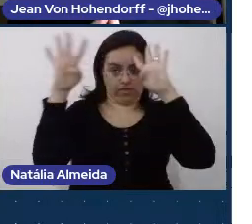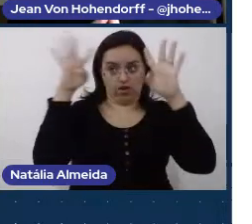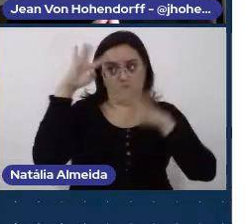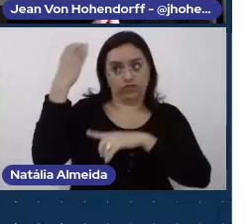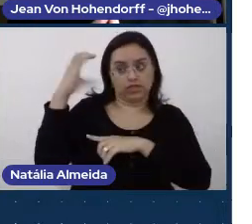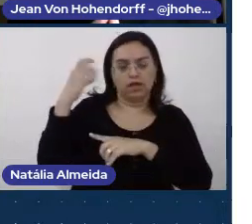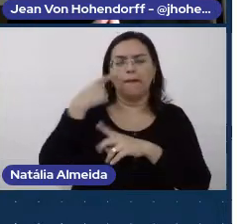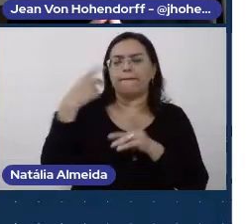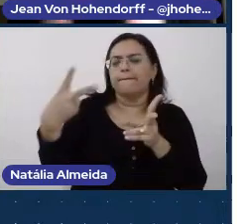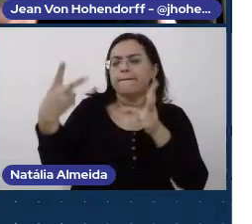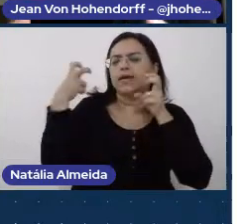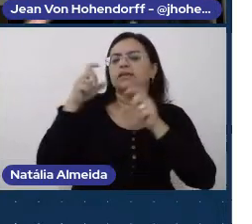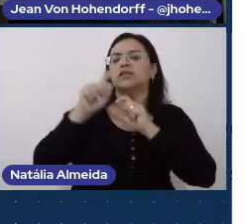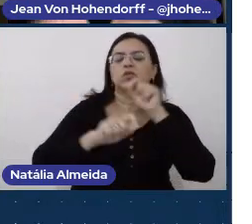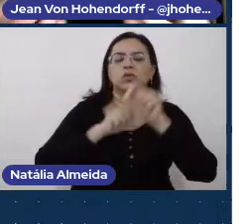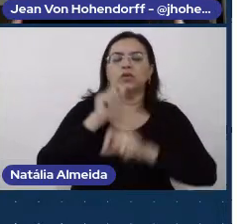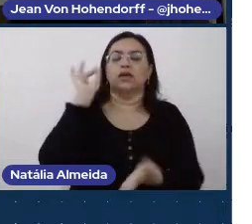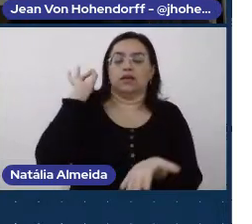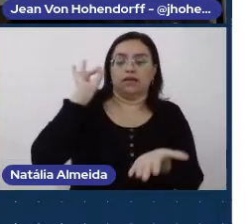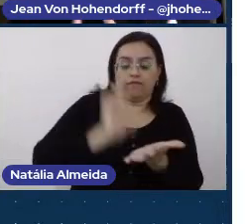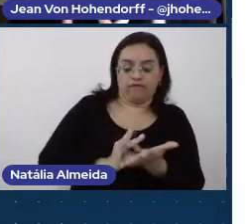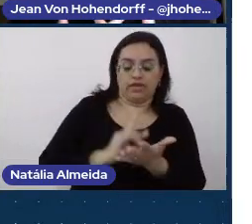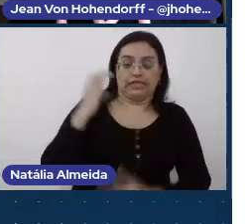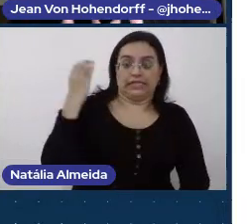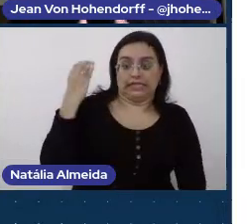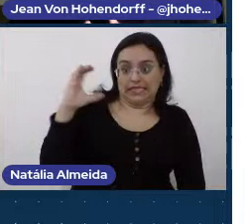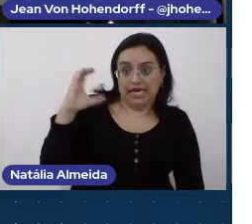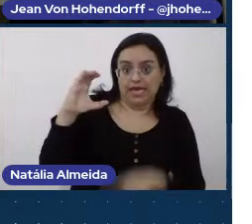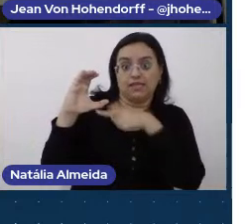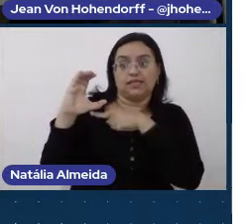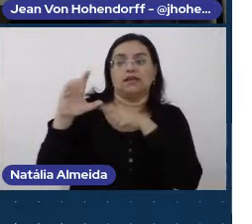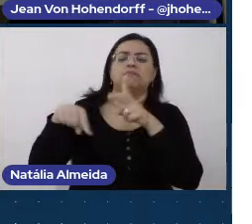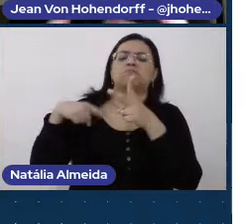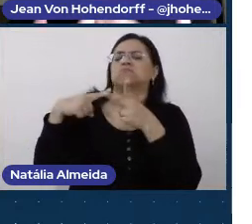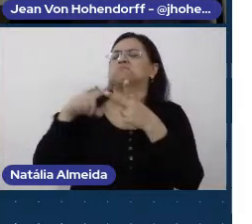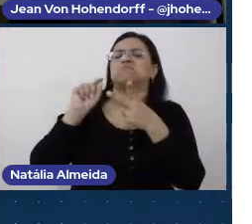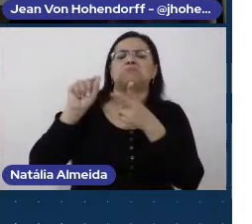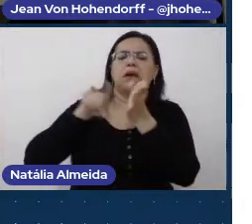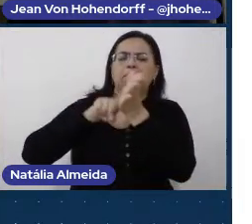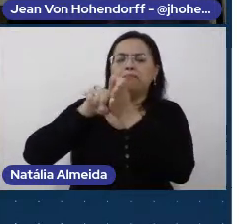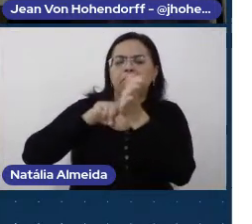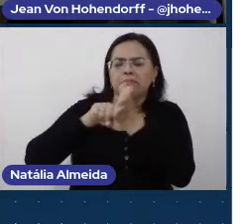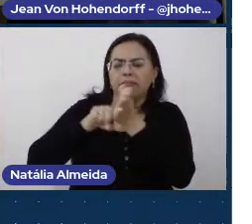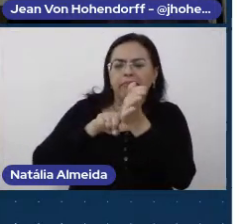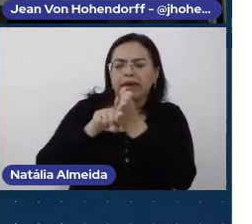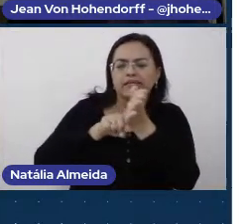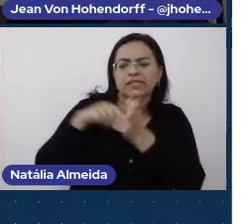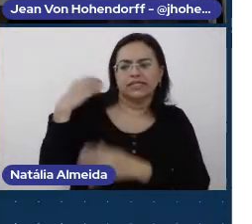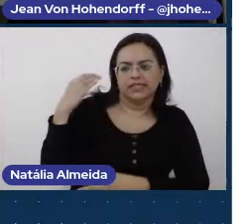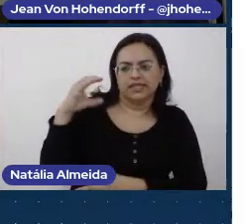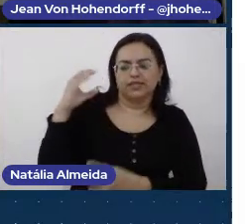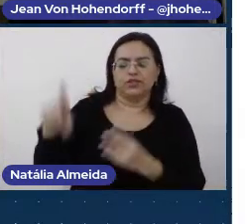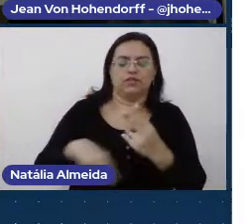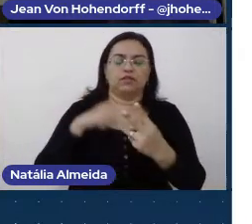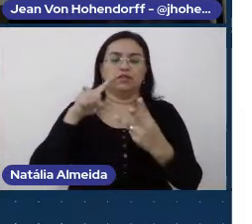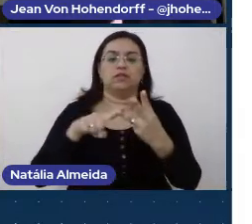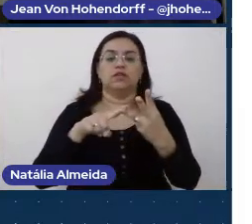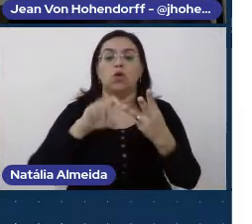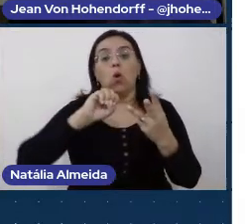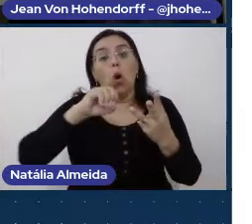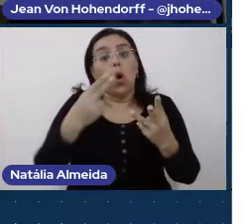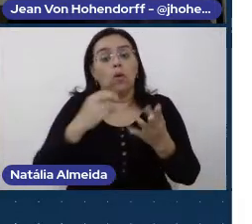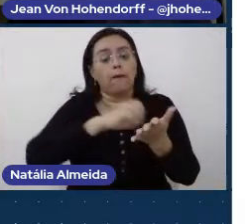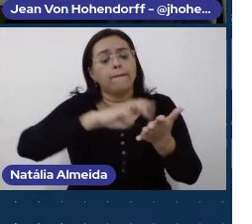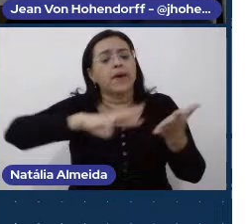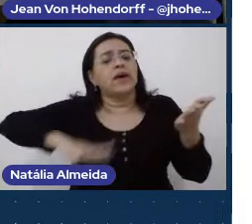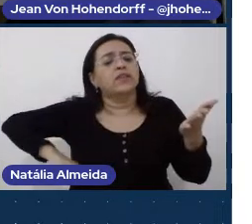distintas do que se considera ciência e pesquisa científica. o que se considera inclusive um método científico. Eu